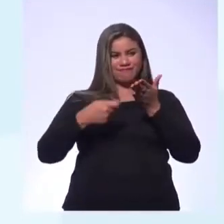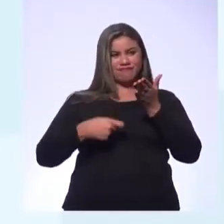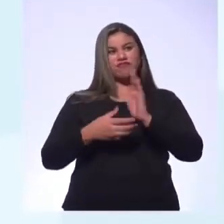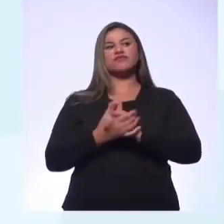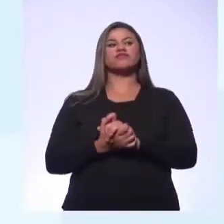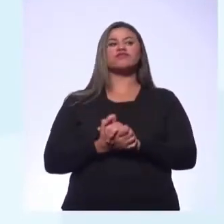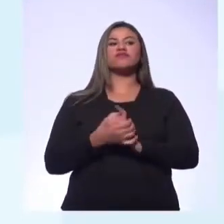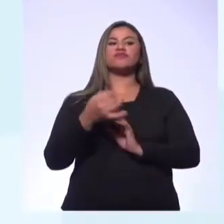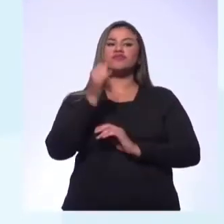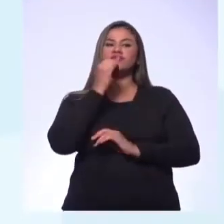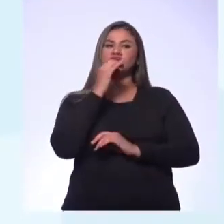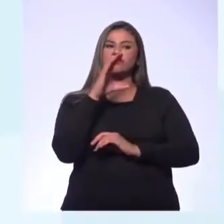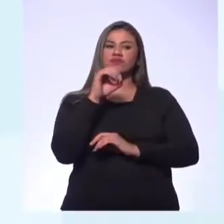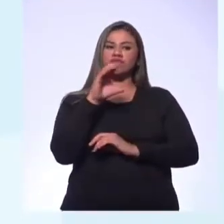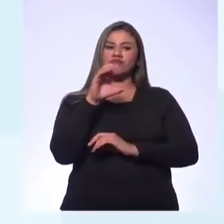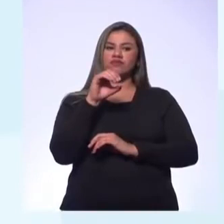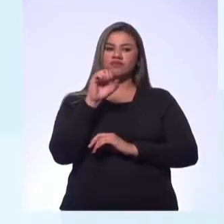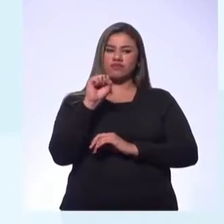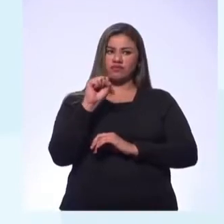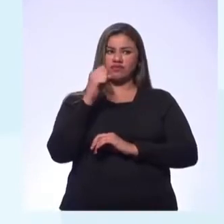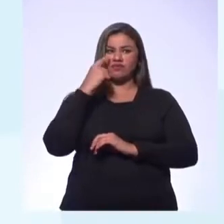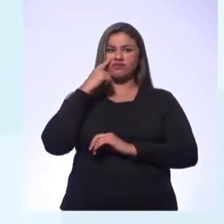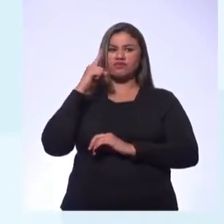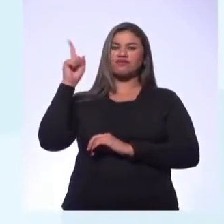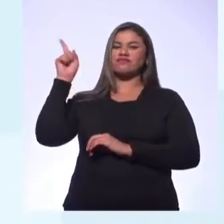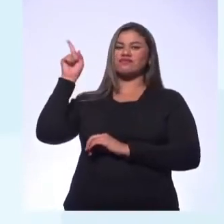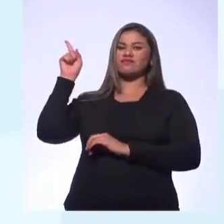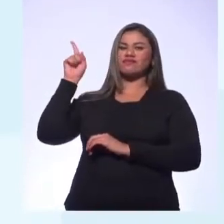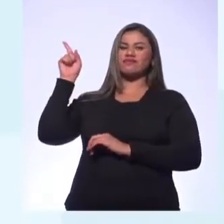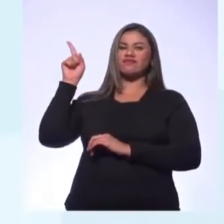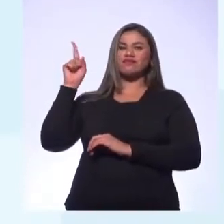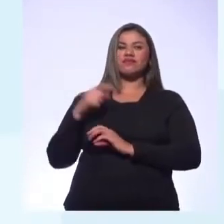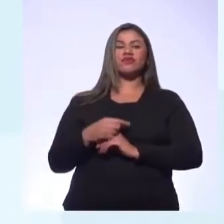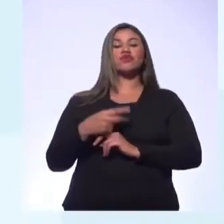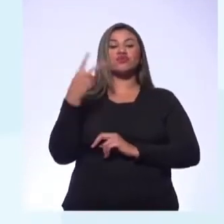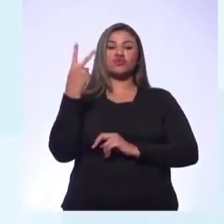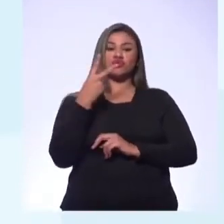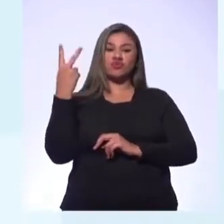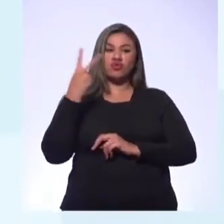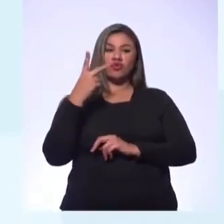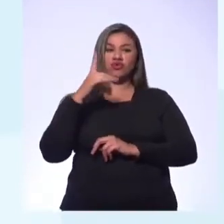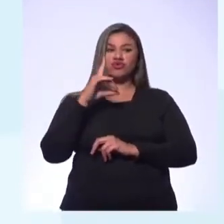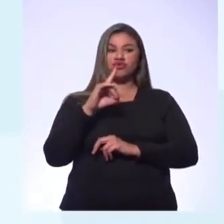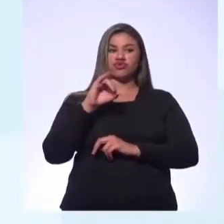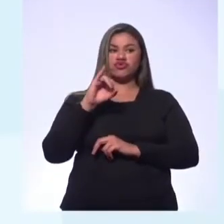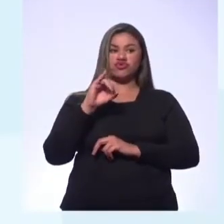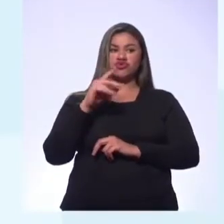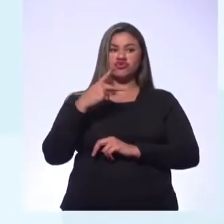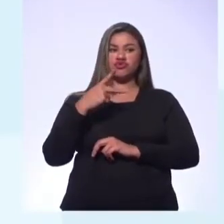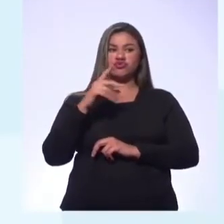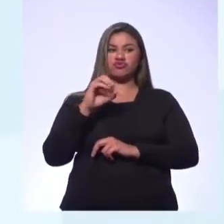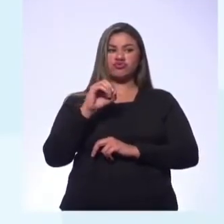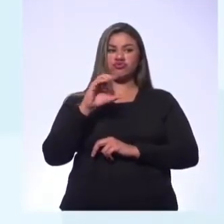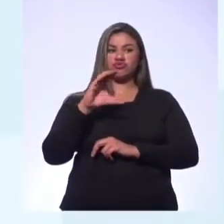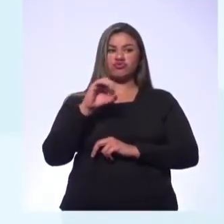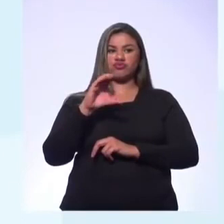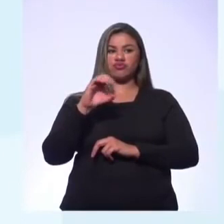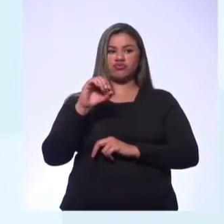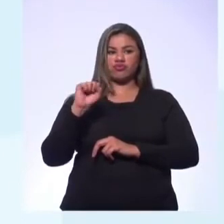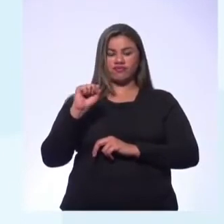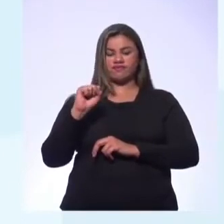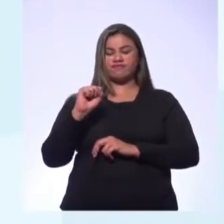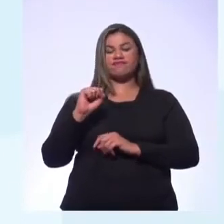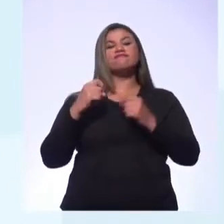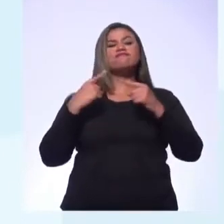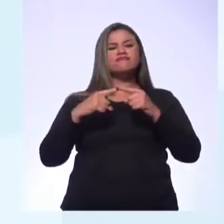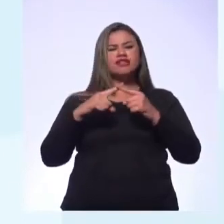coco, ó, eu estou falando desse negocinho redondinho aí. E quando eles estão em dupla, a gente chama de diplococos, tá? Então di quer dizer